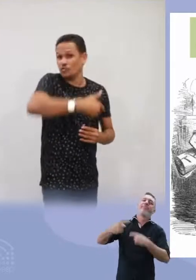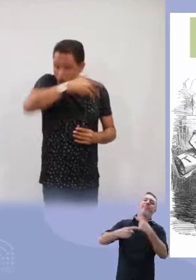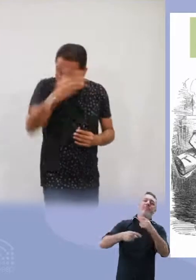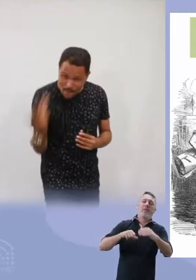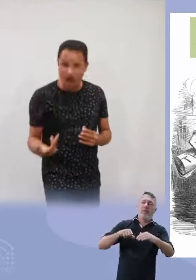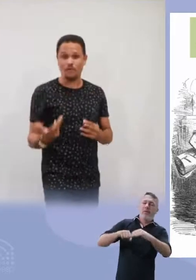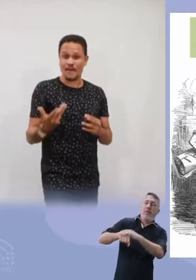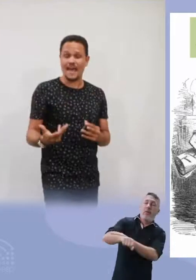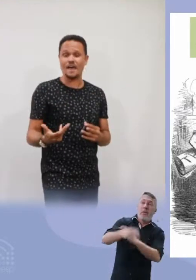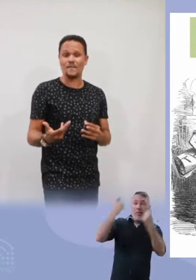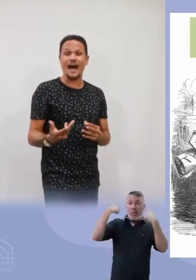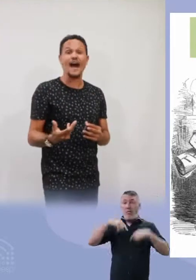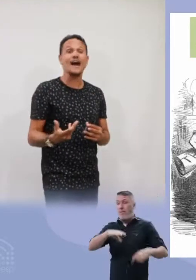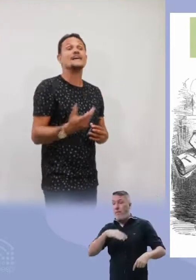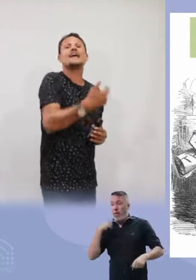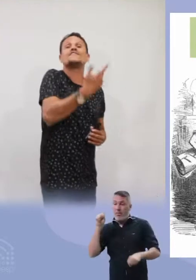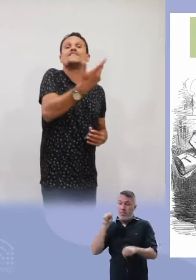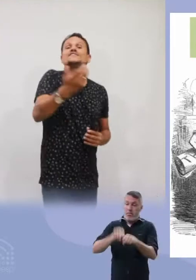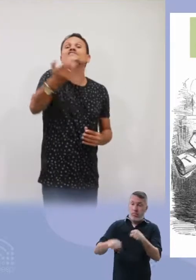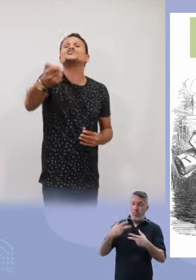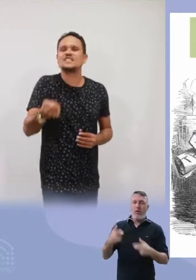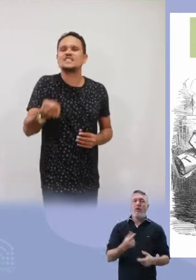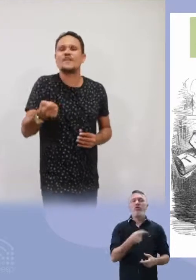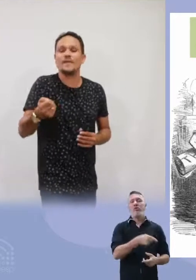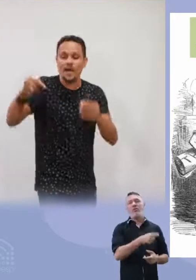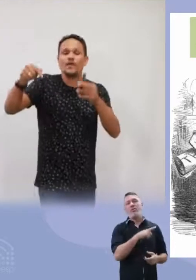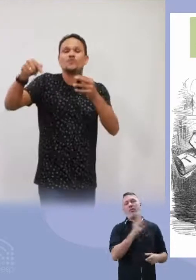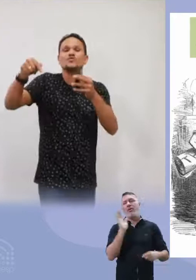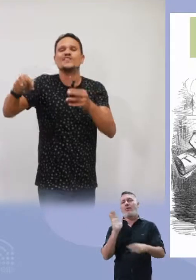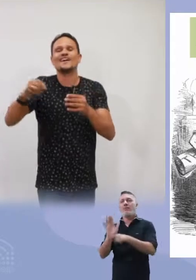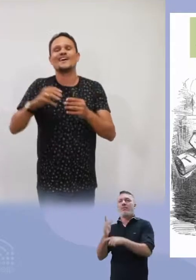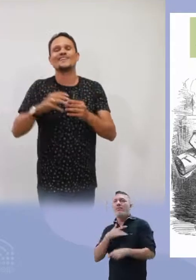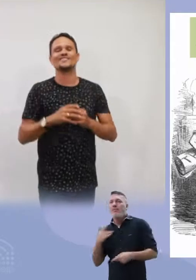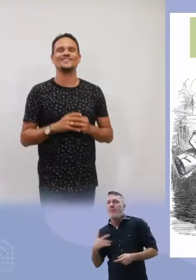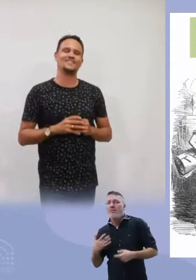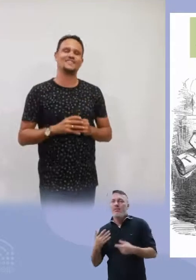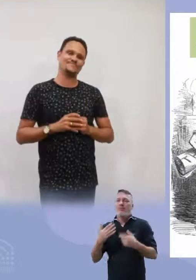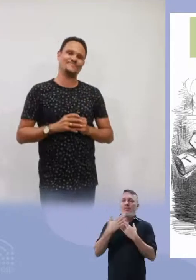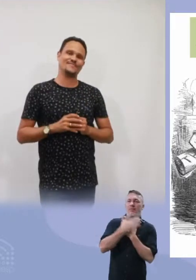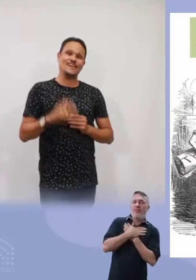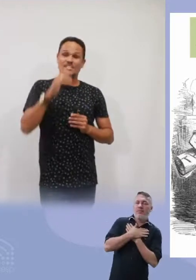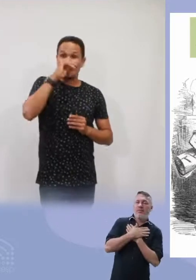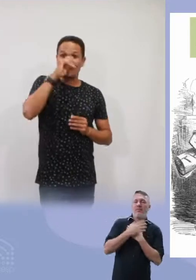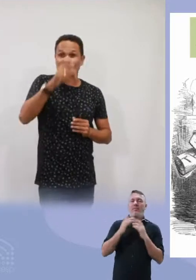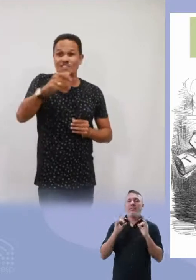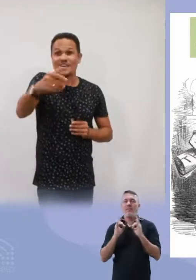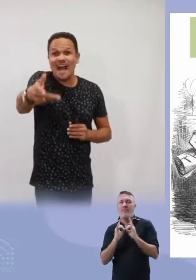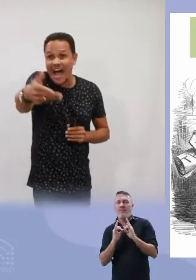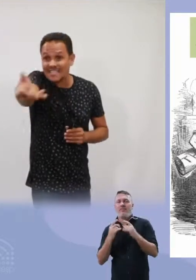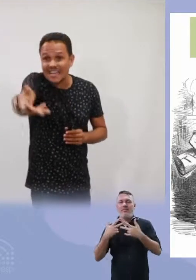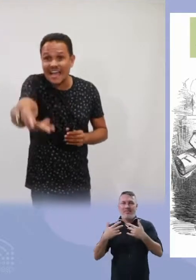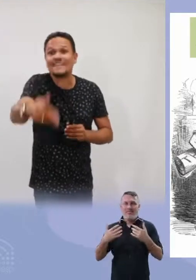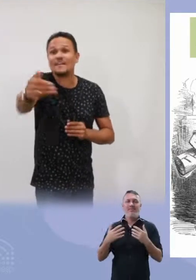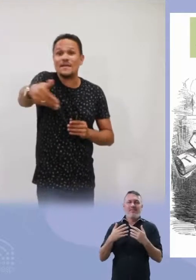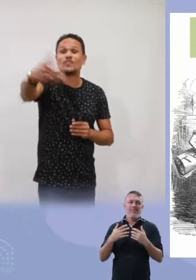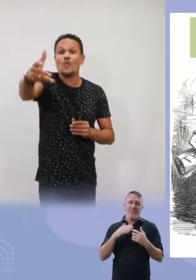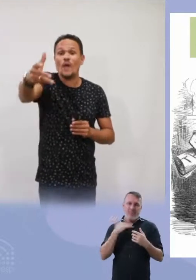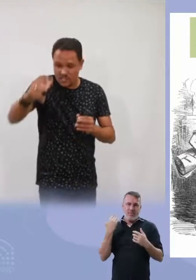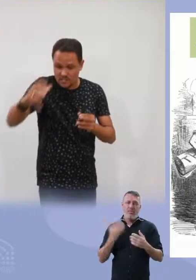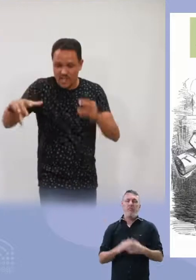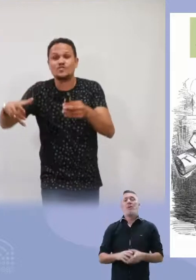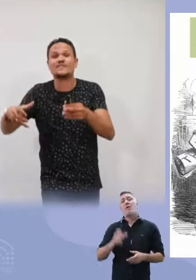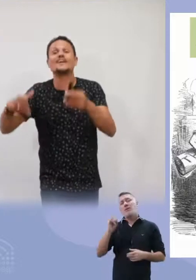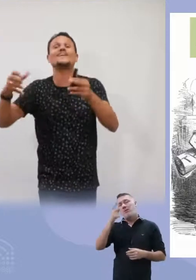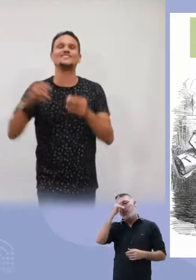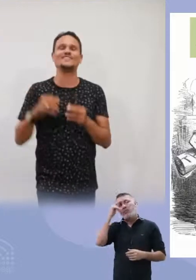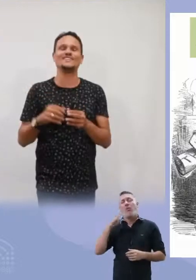era normal para a época, quem é que vai assistir essa família? O dinheiro da caixinha. Se uma dona de casa lá também está